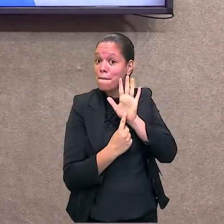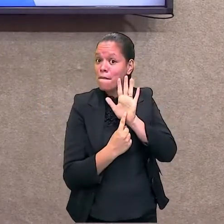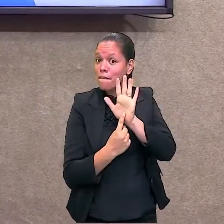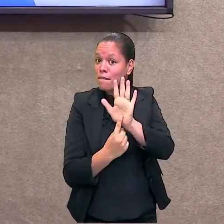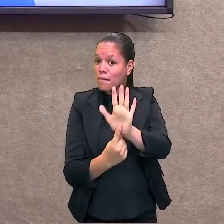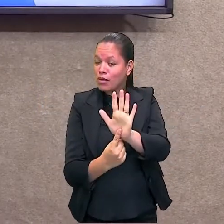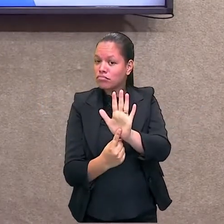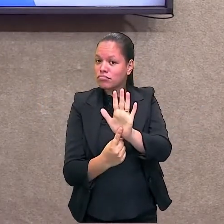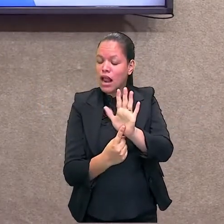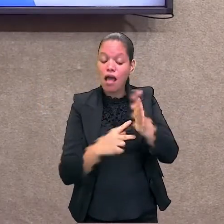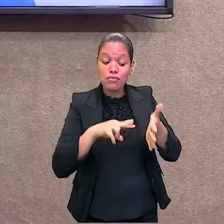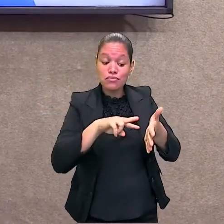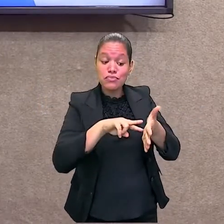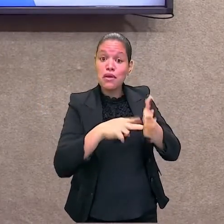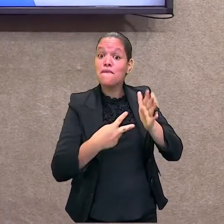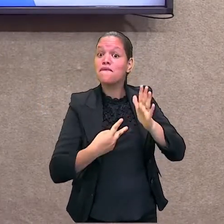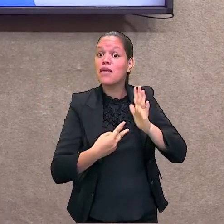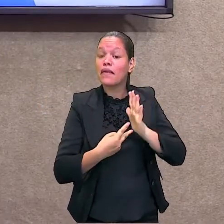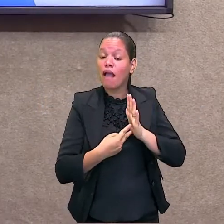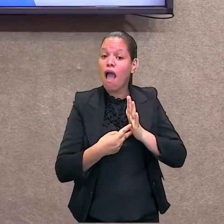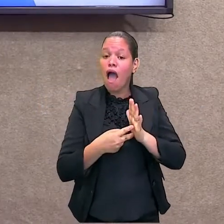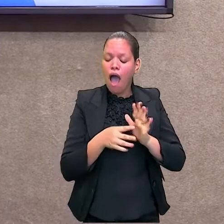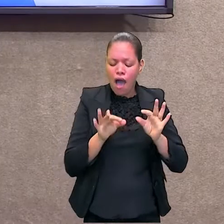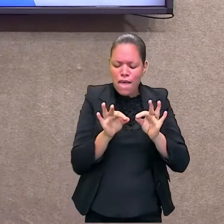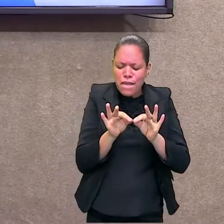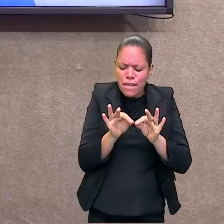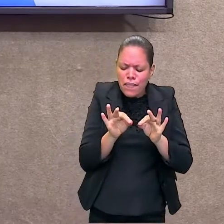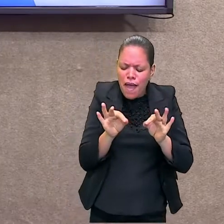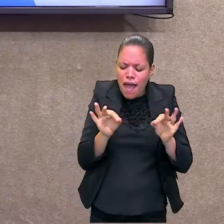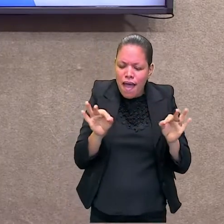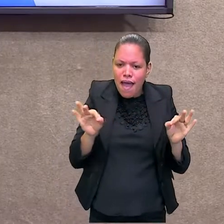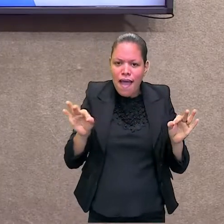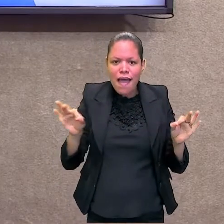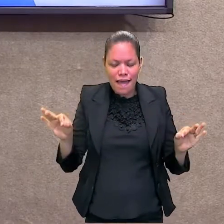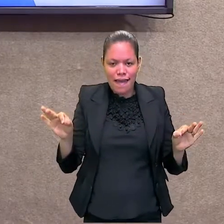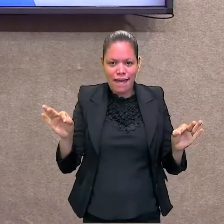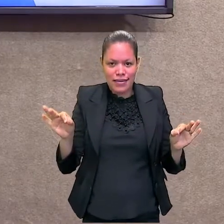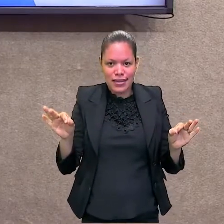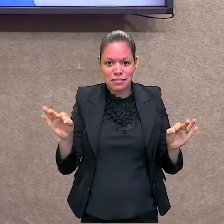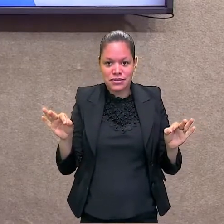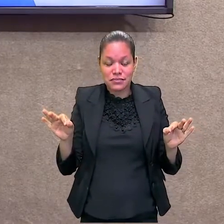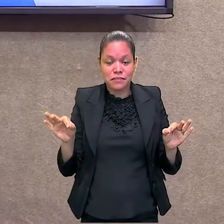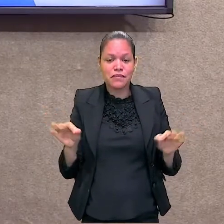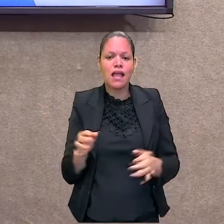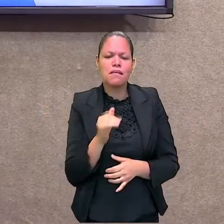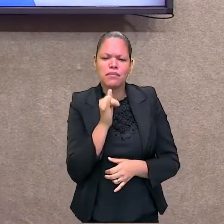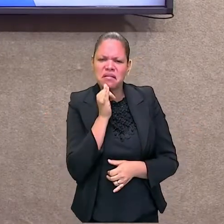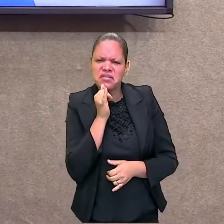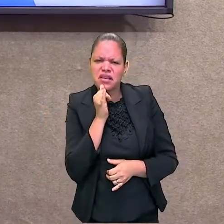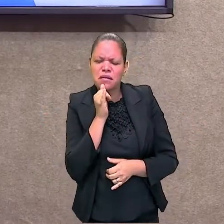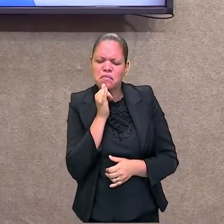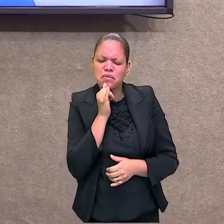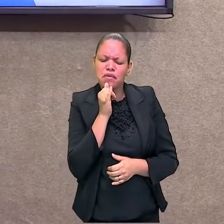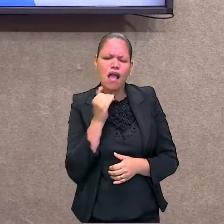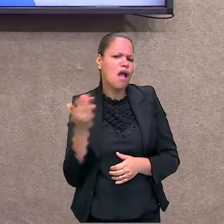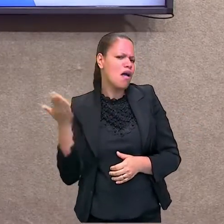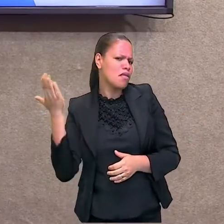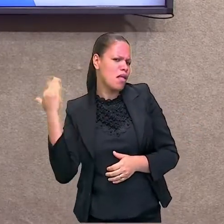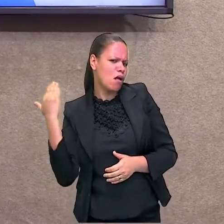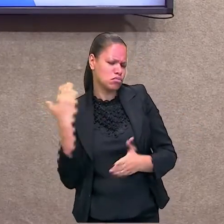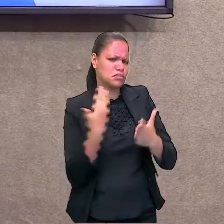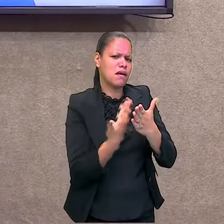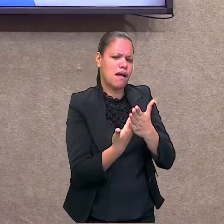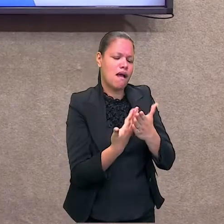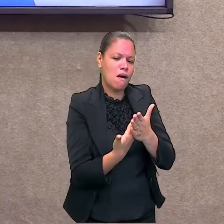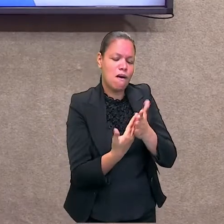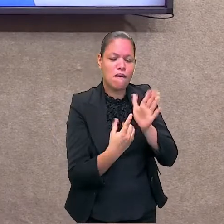a geometria, nós falamos sobre figuras geométricas e sólidos geométricos. E hoje vamos falar sobre os tipos